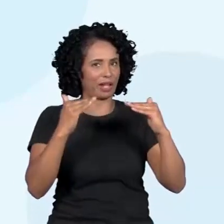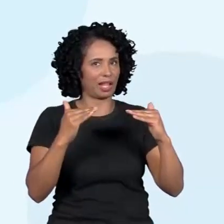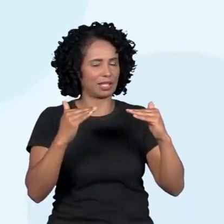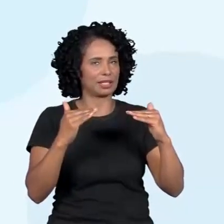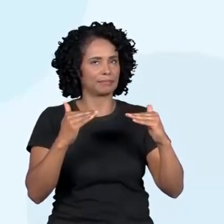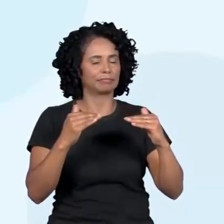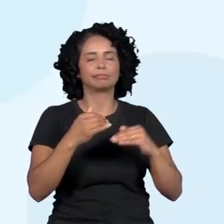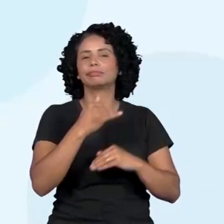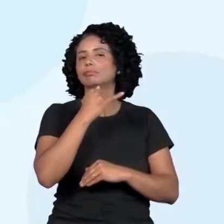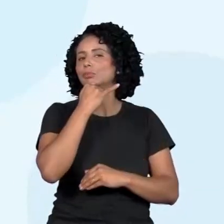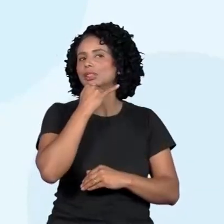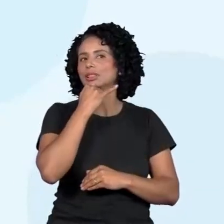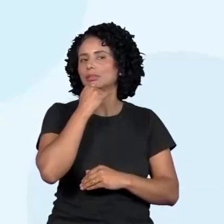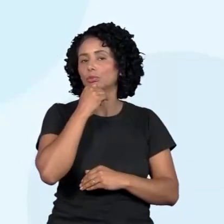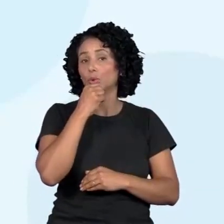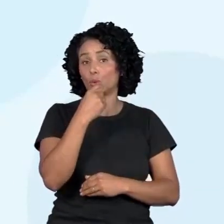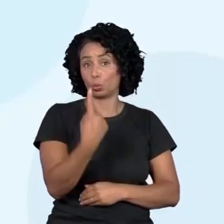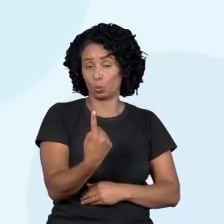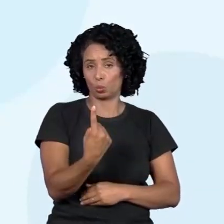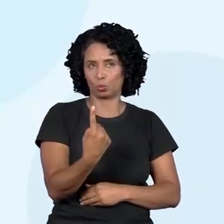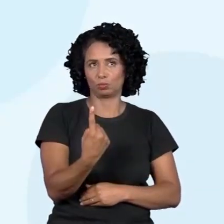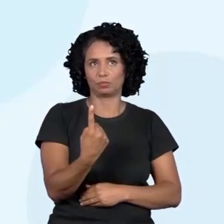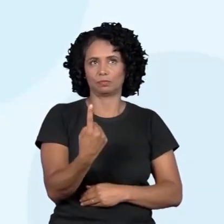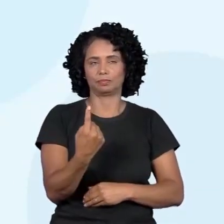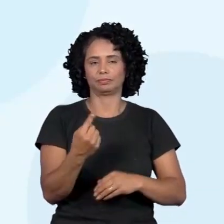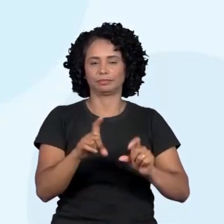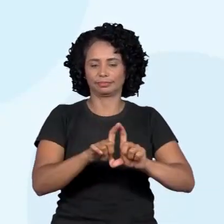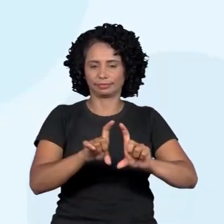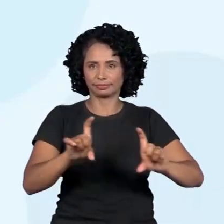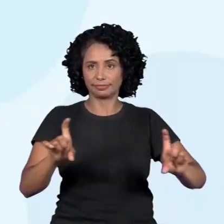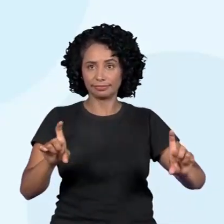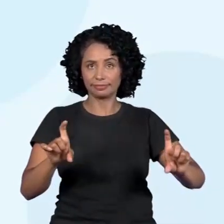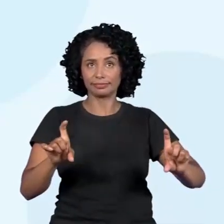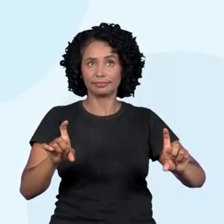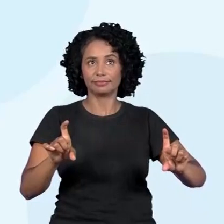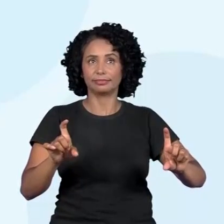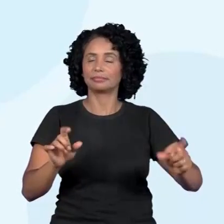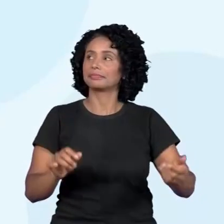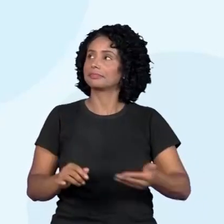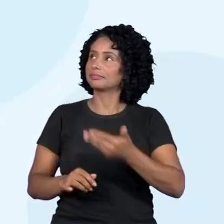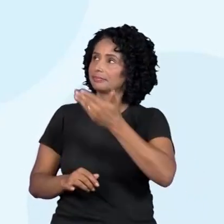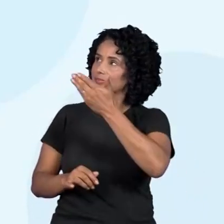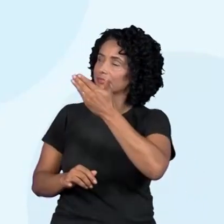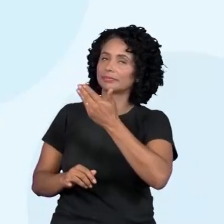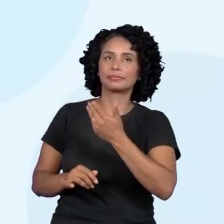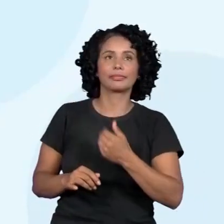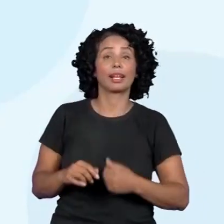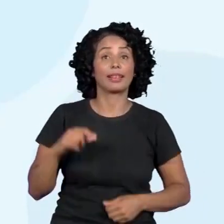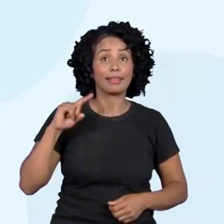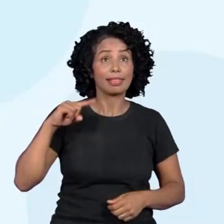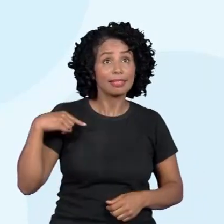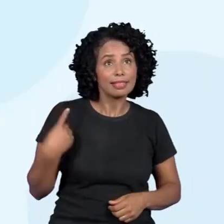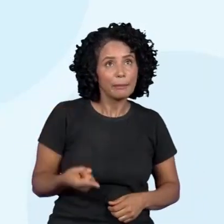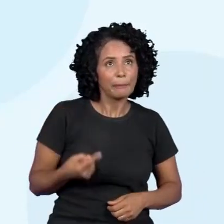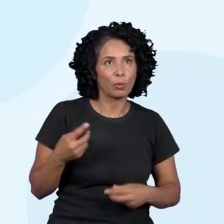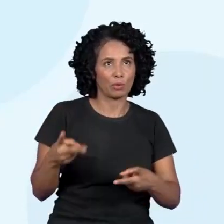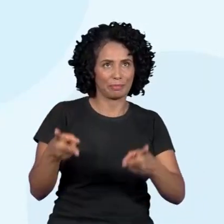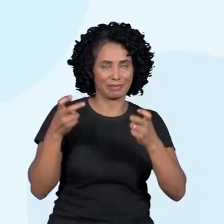tenho aqui 1 inteiro, aí eu tenho ali